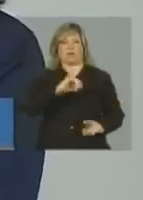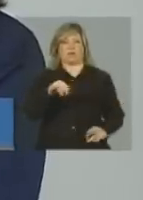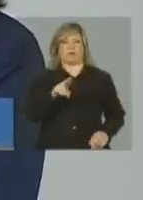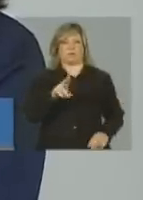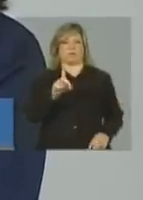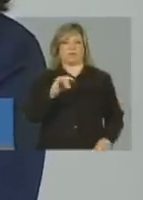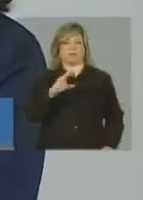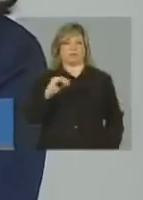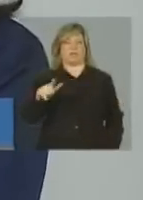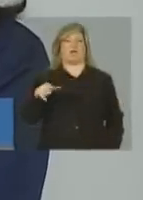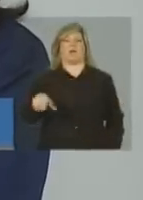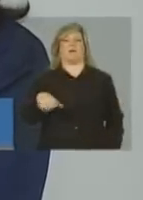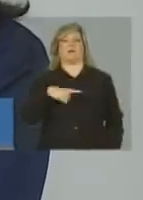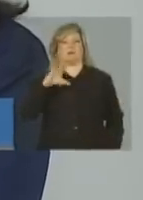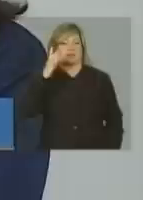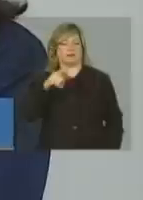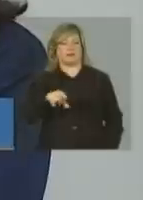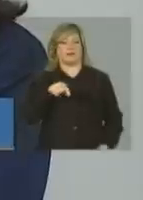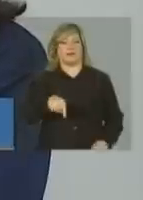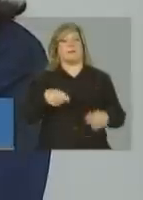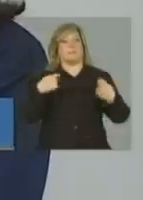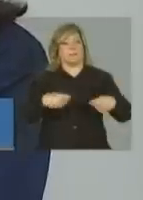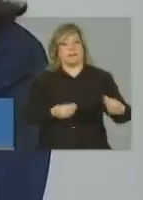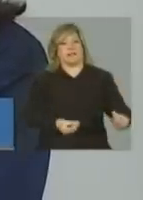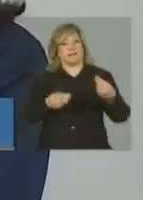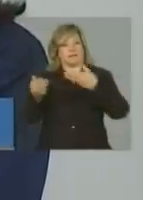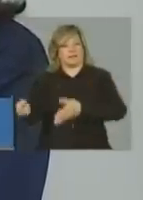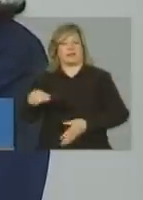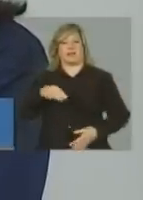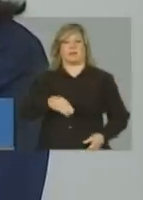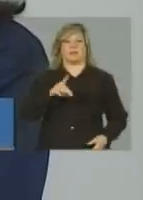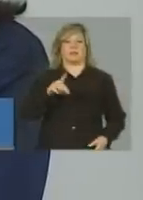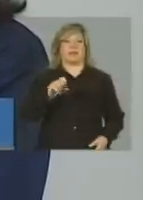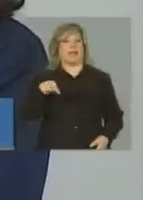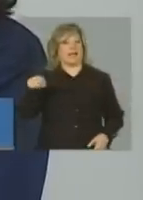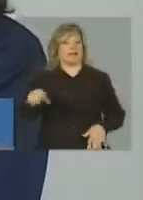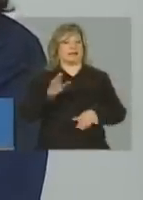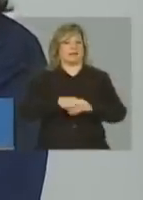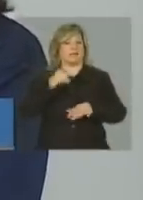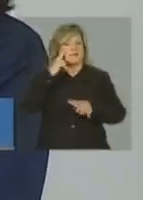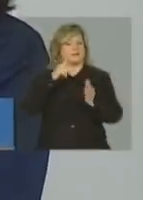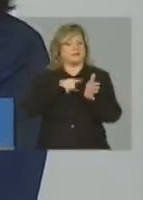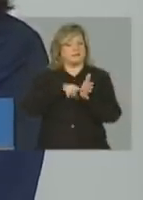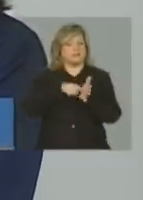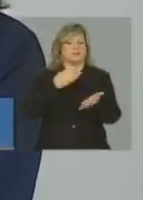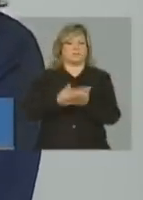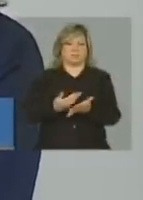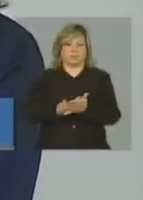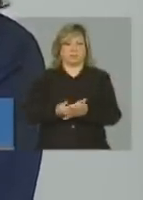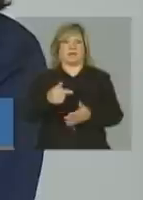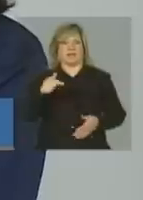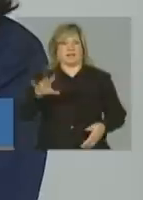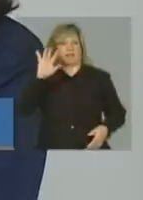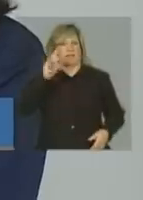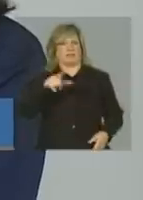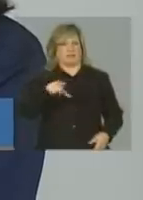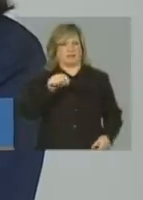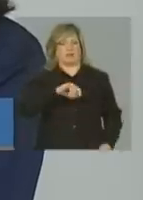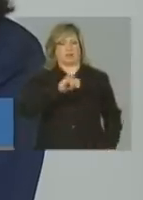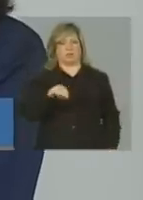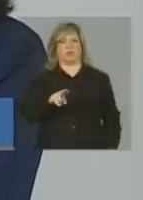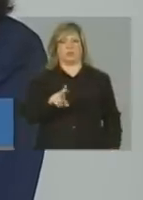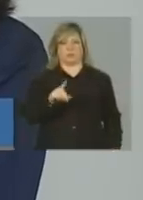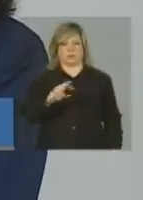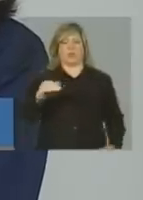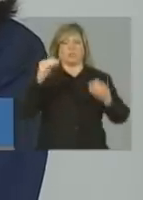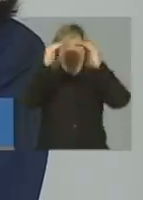teor inteiro dessa decisão, tem que ser encaminhada para o MDS, para que o MDS a analise. É claro que é uma decisão judicial, ela vai ser